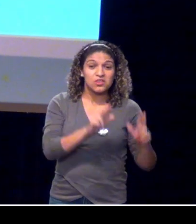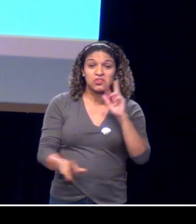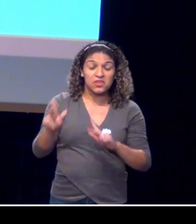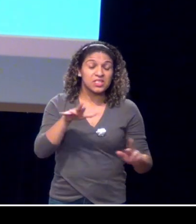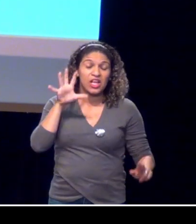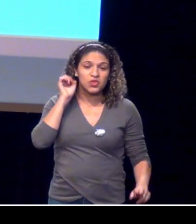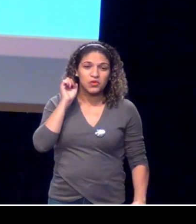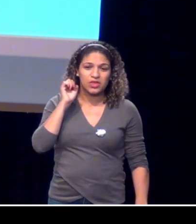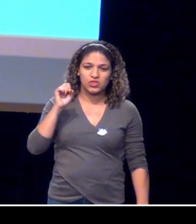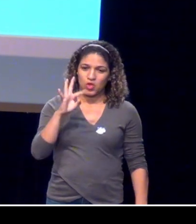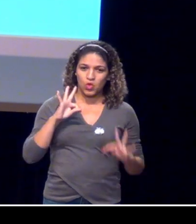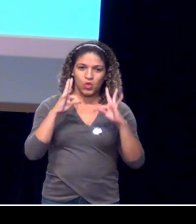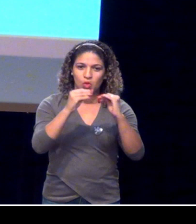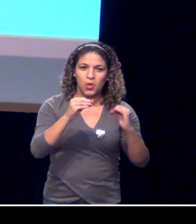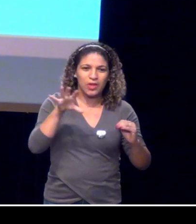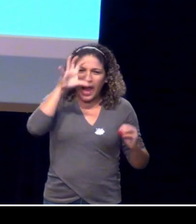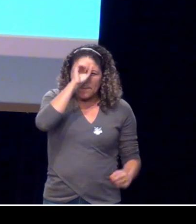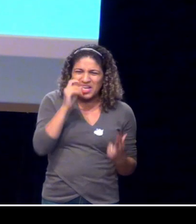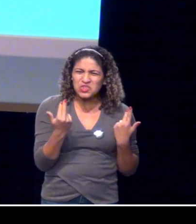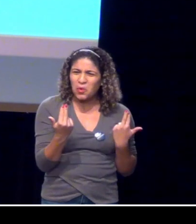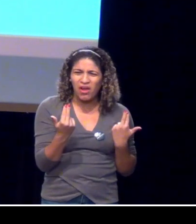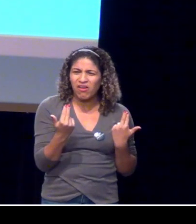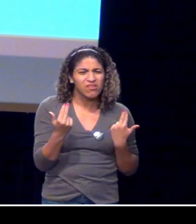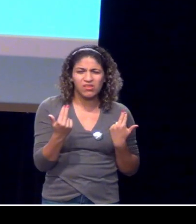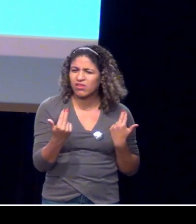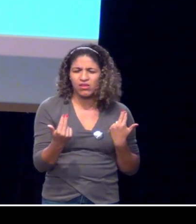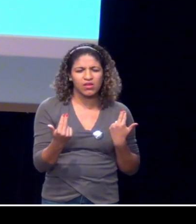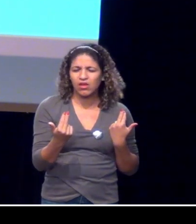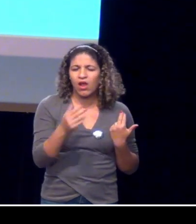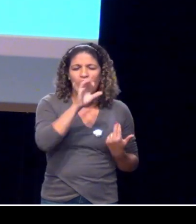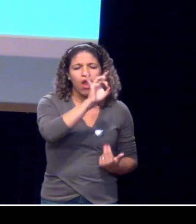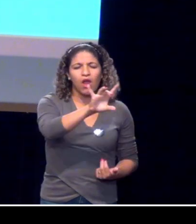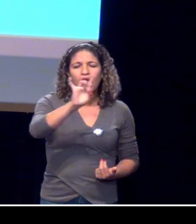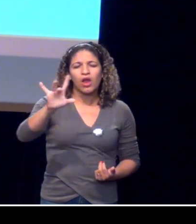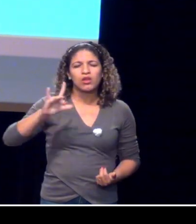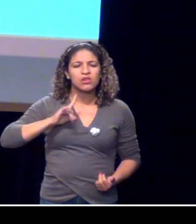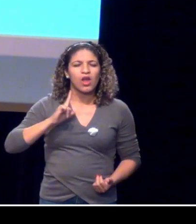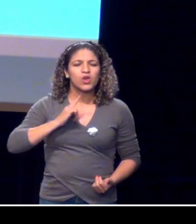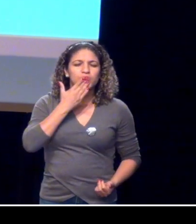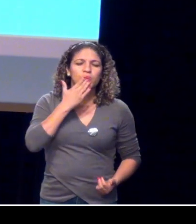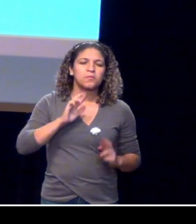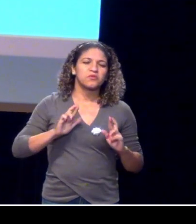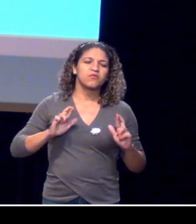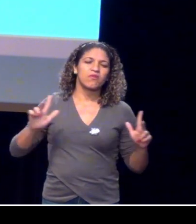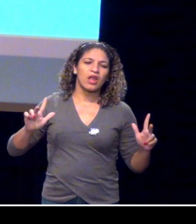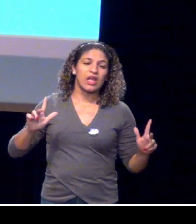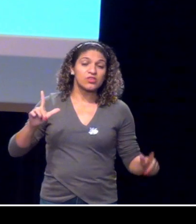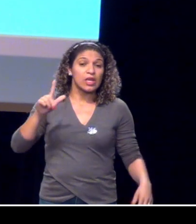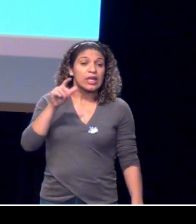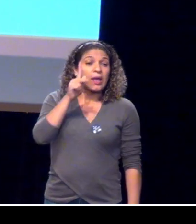ouvintes. Ninguém aqui aprende do mesmo jeito. Cada um aprende do seu modo. E cabe ao professor,